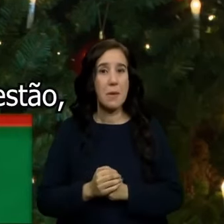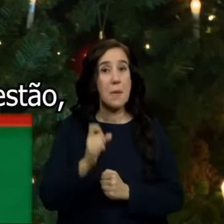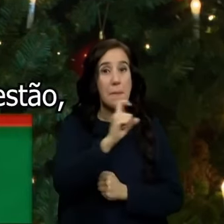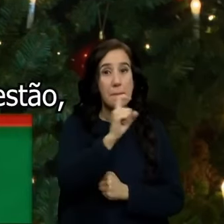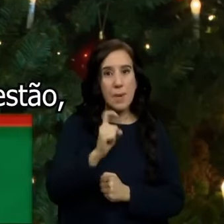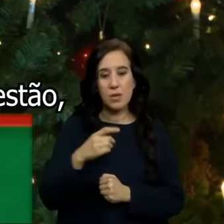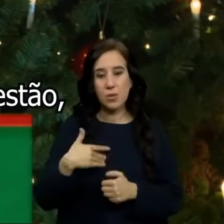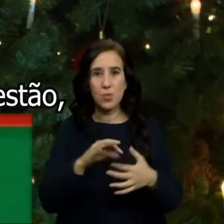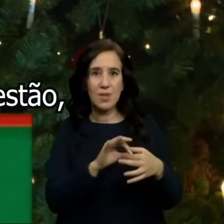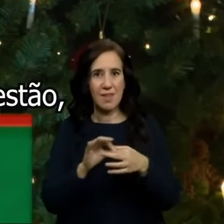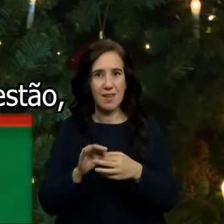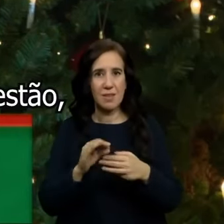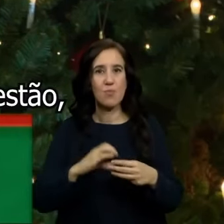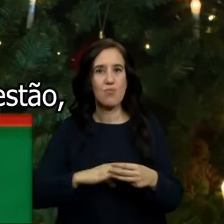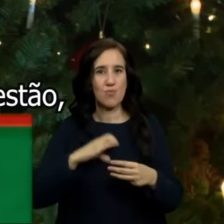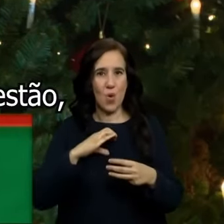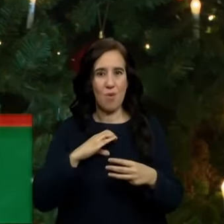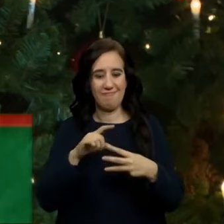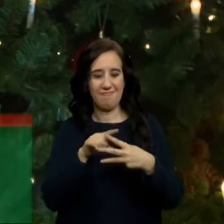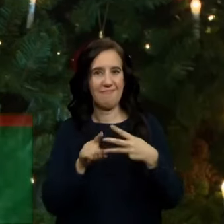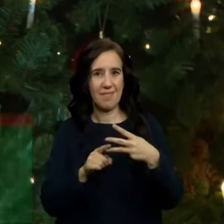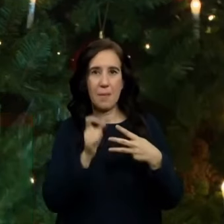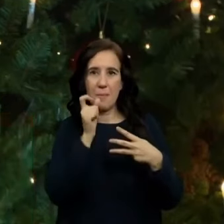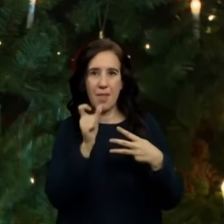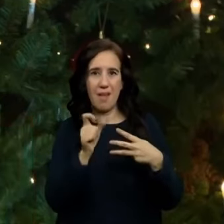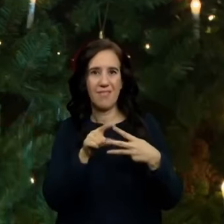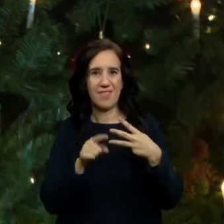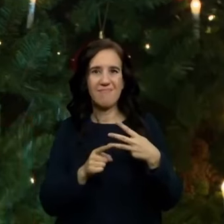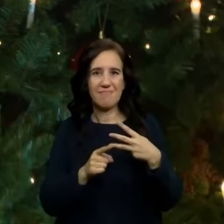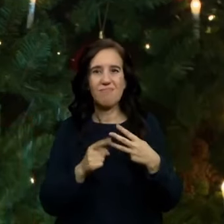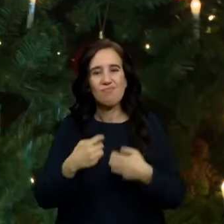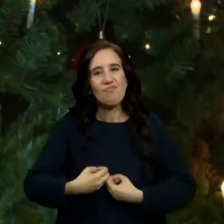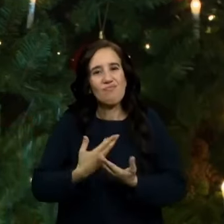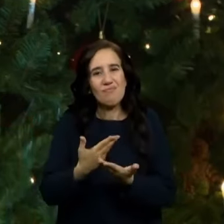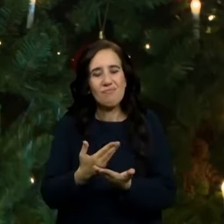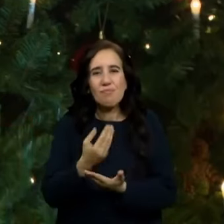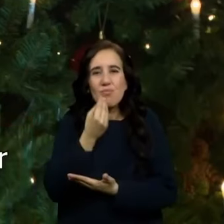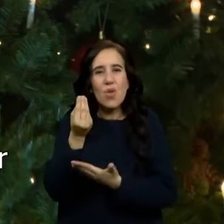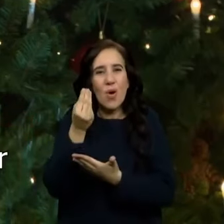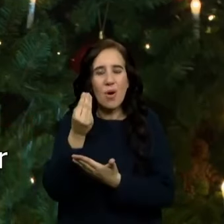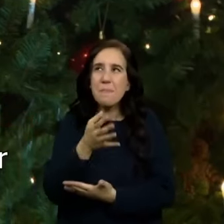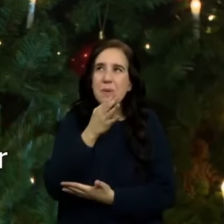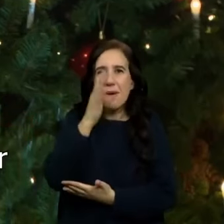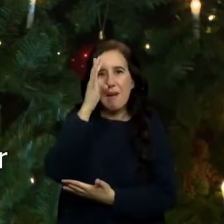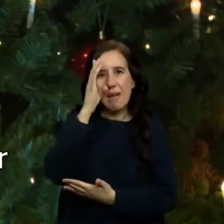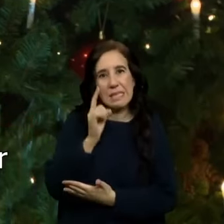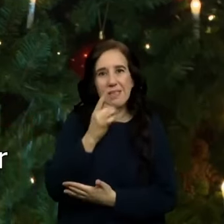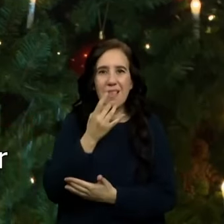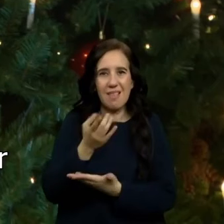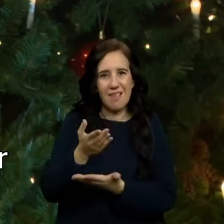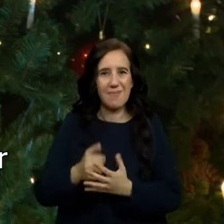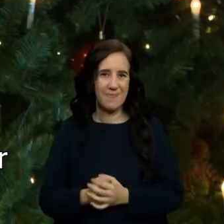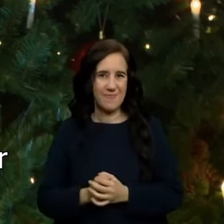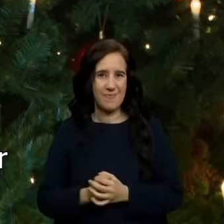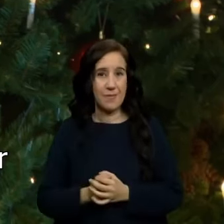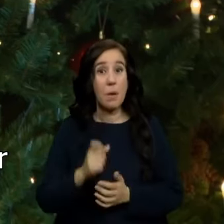Neste projeto, sou a ver a última vez este ano. O que me custa é muitíssimo. Eu sou impedido de continuar